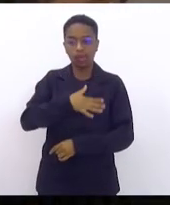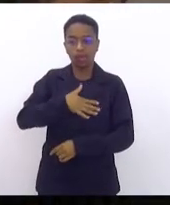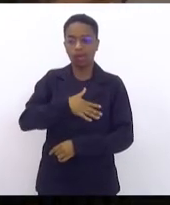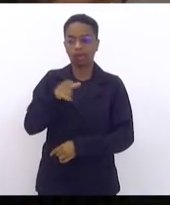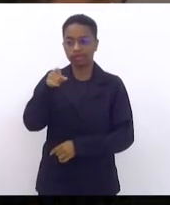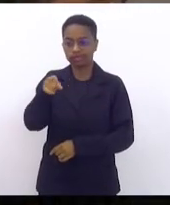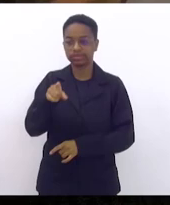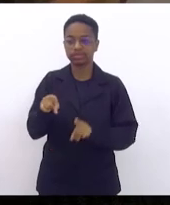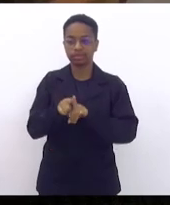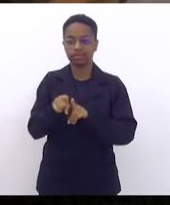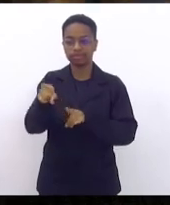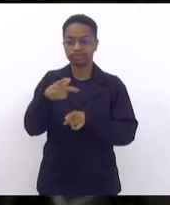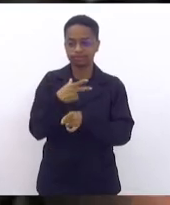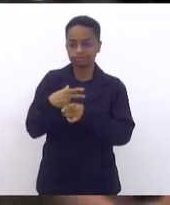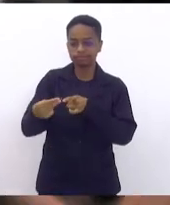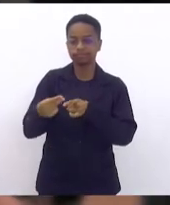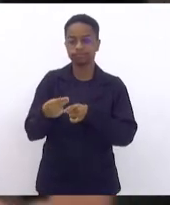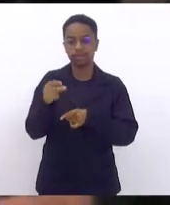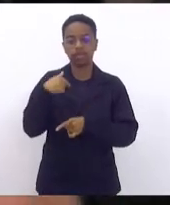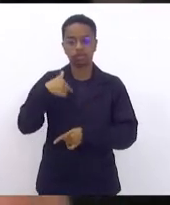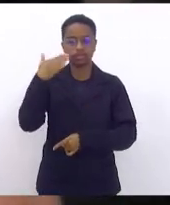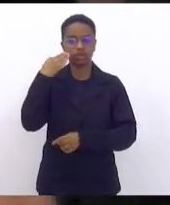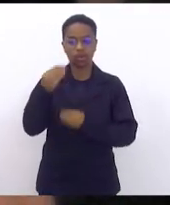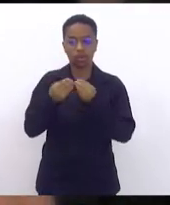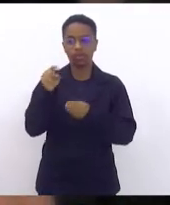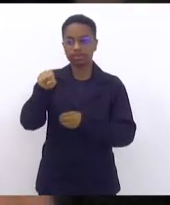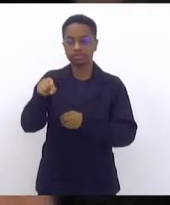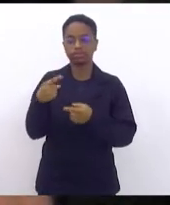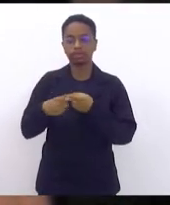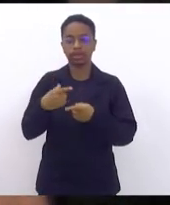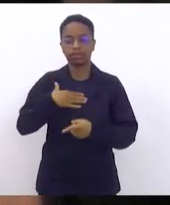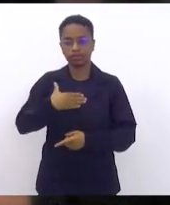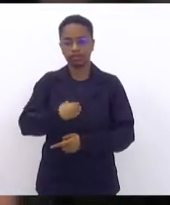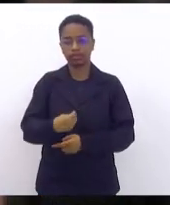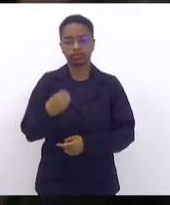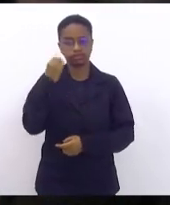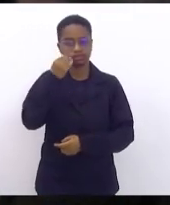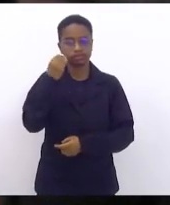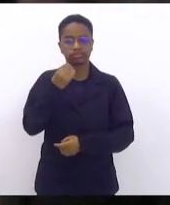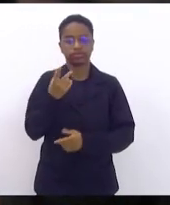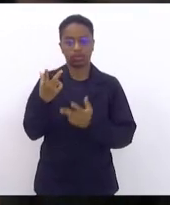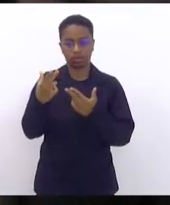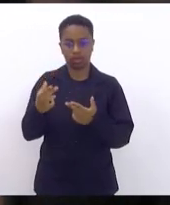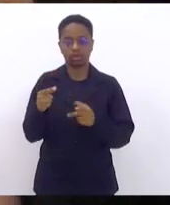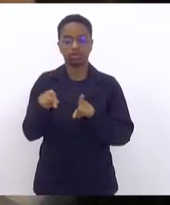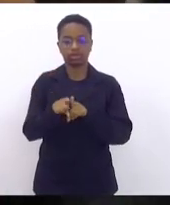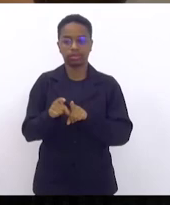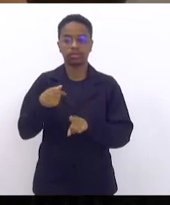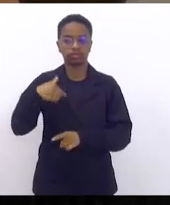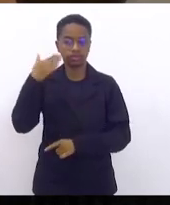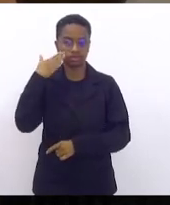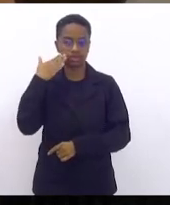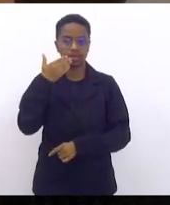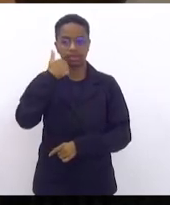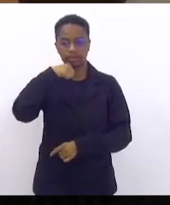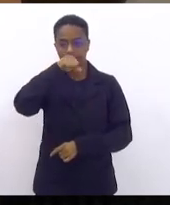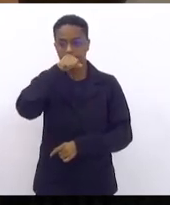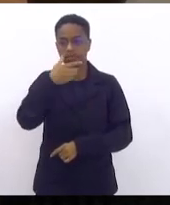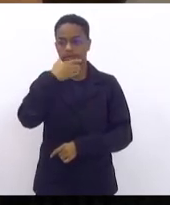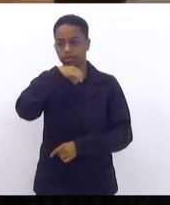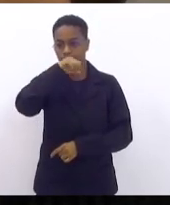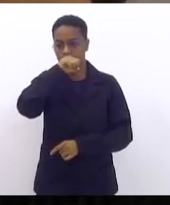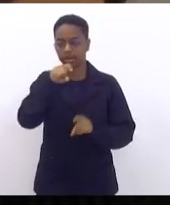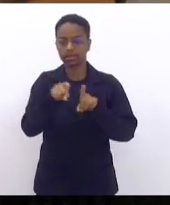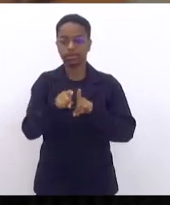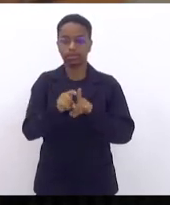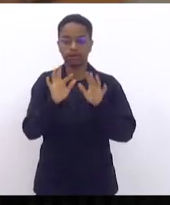você é um guerreiro, e eu sei o que é isso, porque eu vi o que meu filho passou. Então, eu sei que a sua mãe, seu pai que está aí, toda a sua